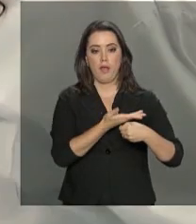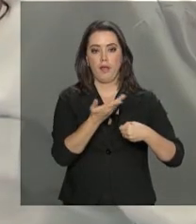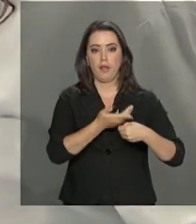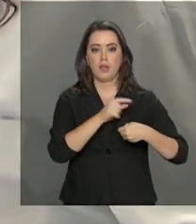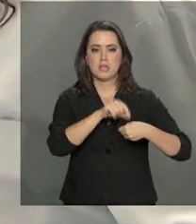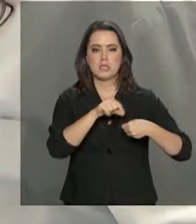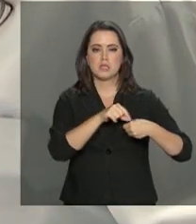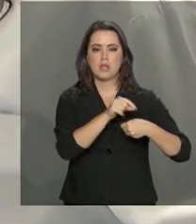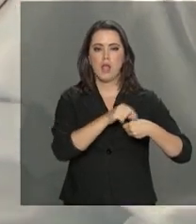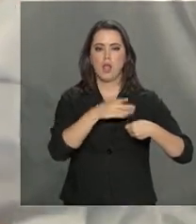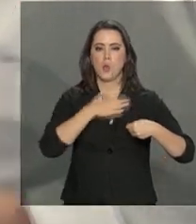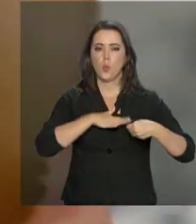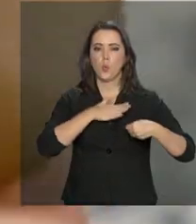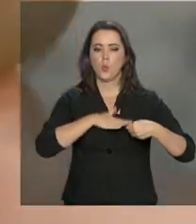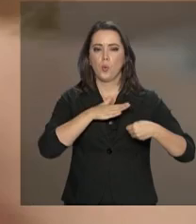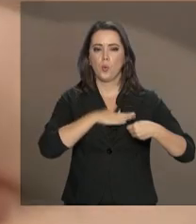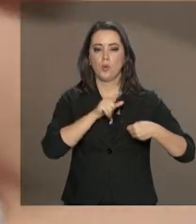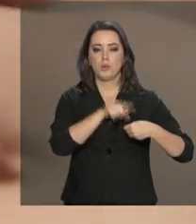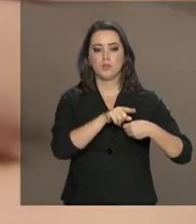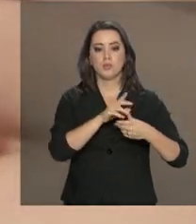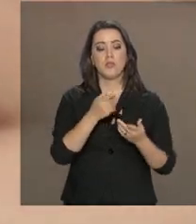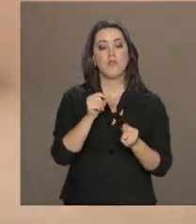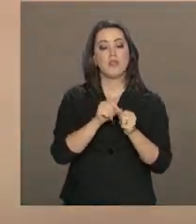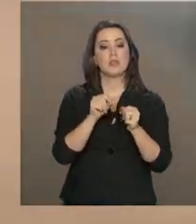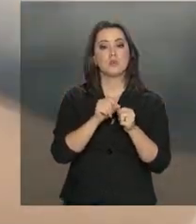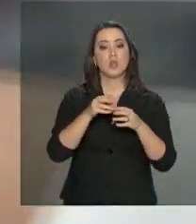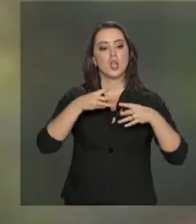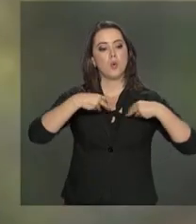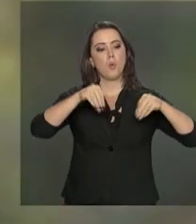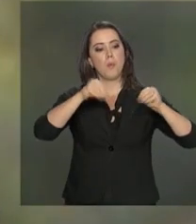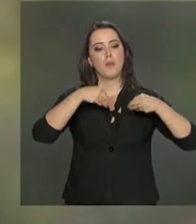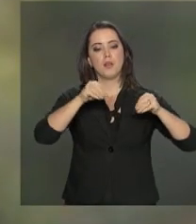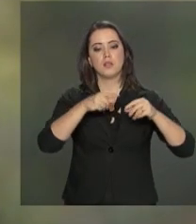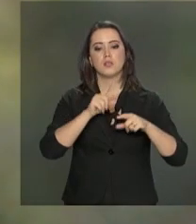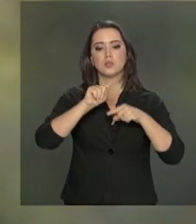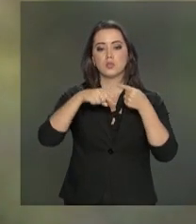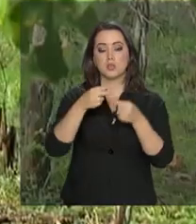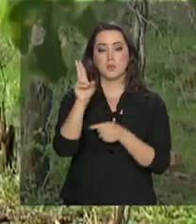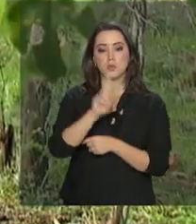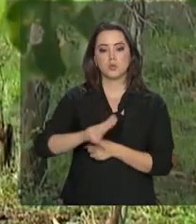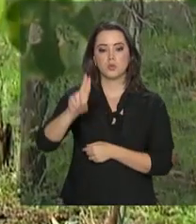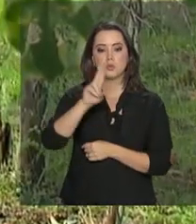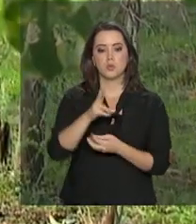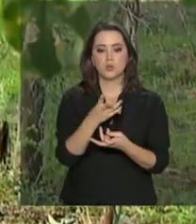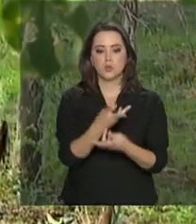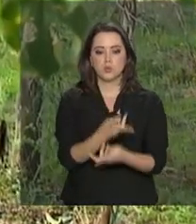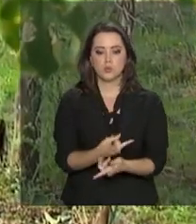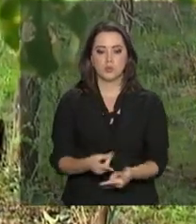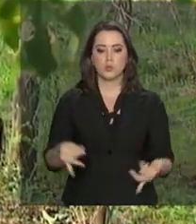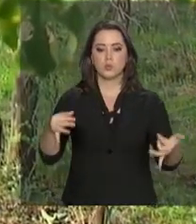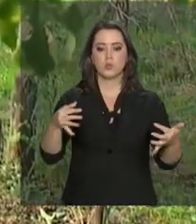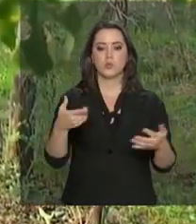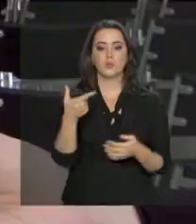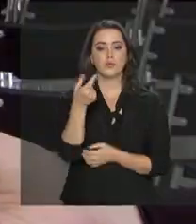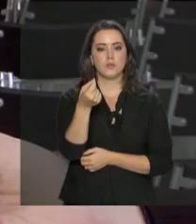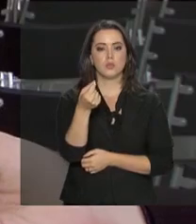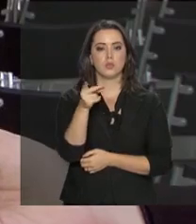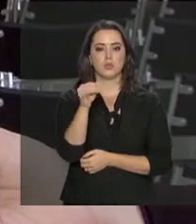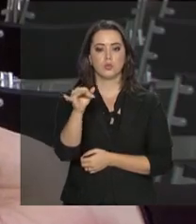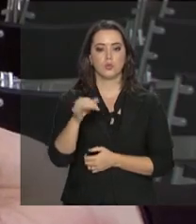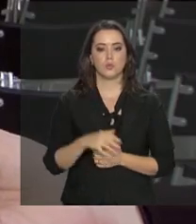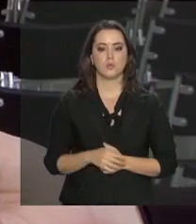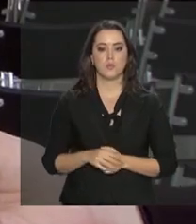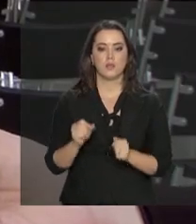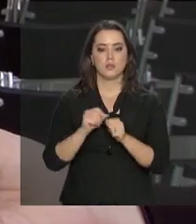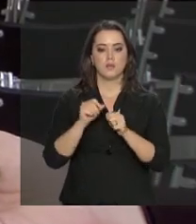esta estudante desenvolveu um plástico biodegradável que, após usado, se decompõe em 20 dias. Quando se